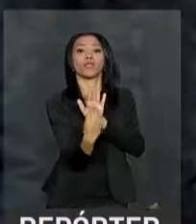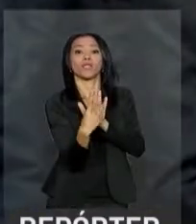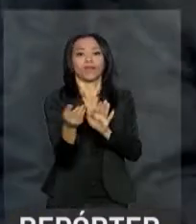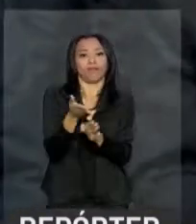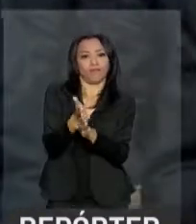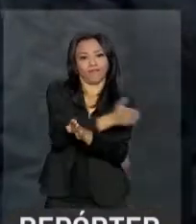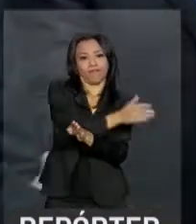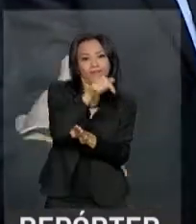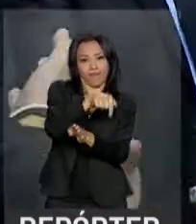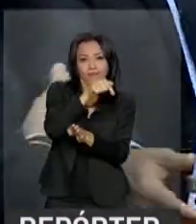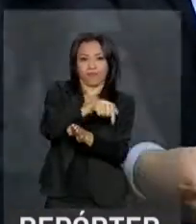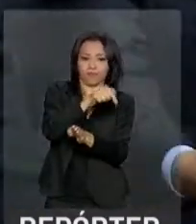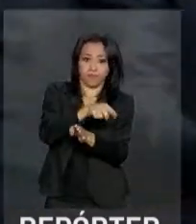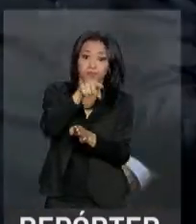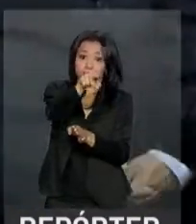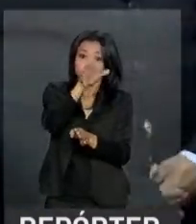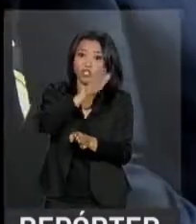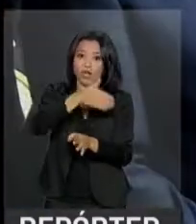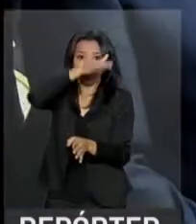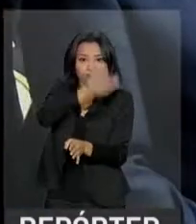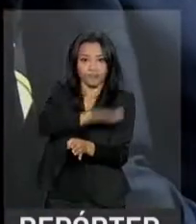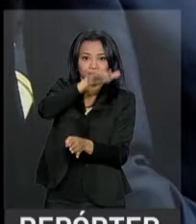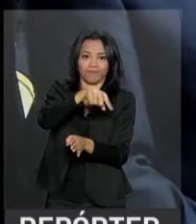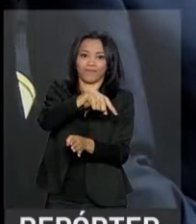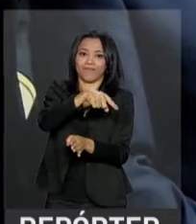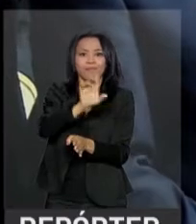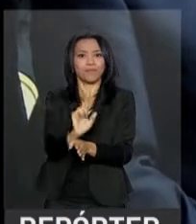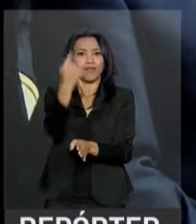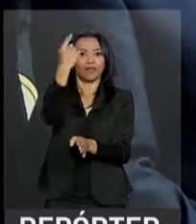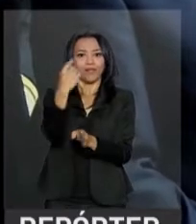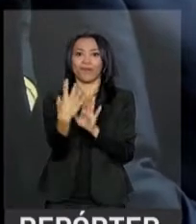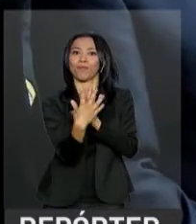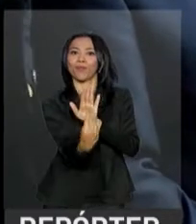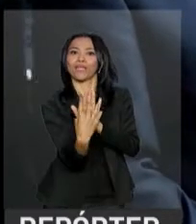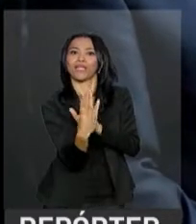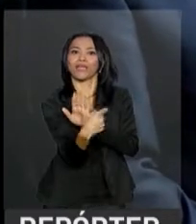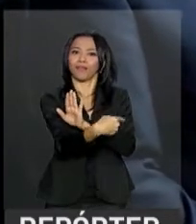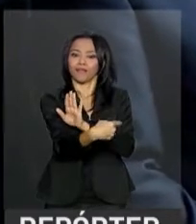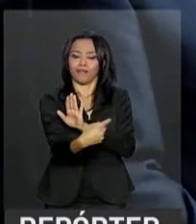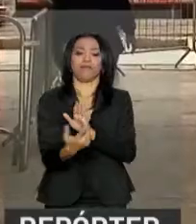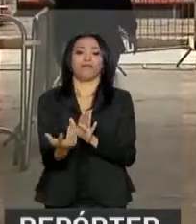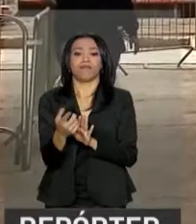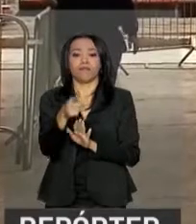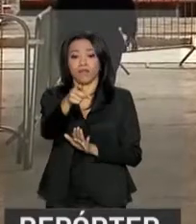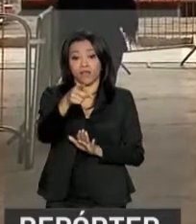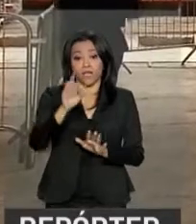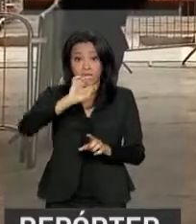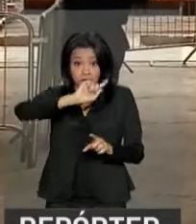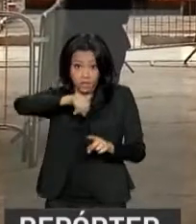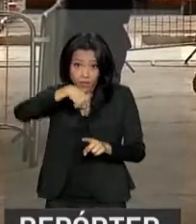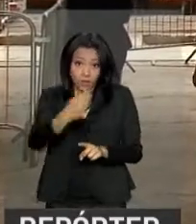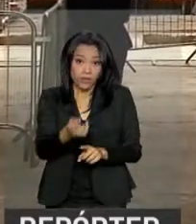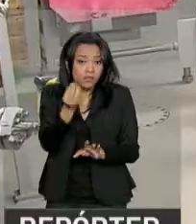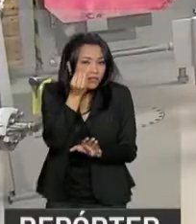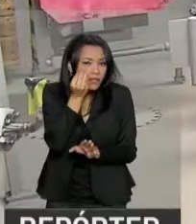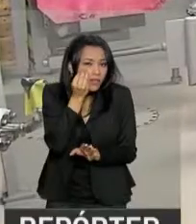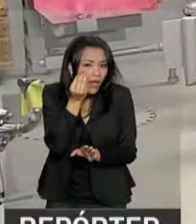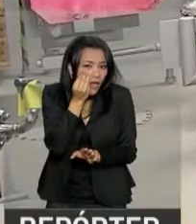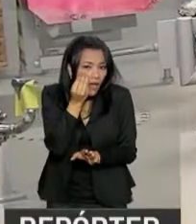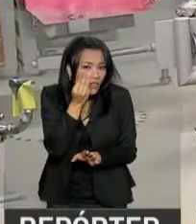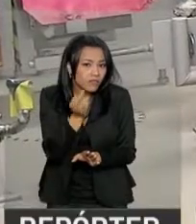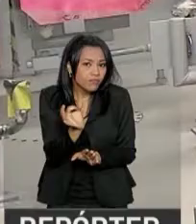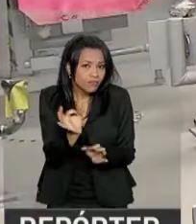acionou a primeira turbina do protótipo dando início à fase de testes dos tubos geradores ao final dos testes um